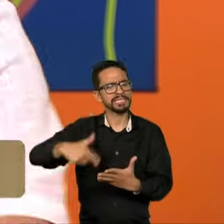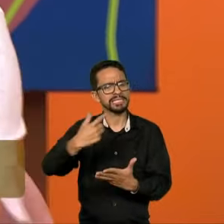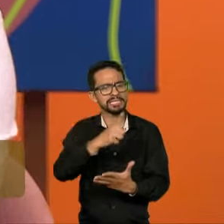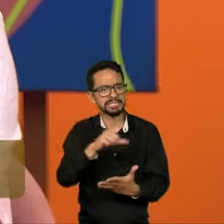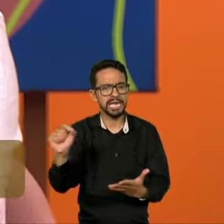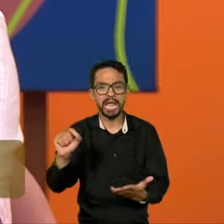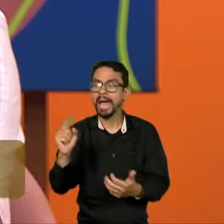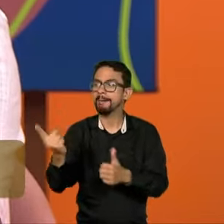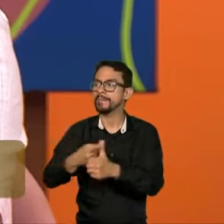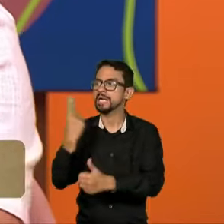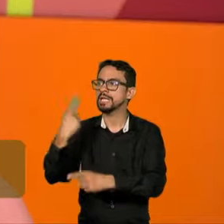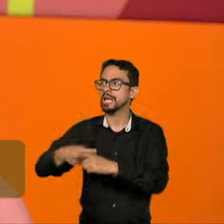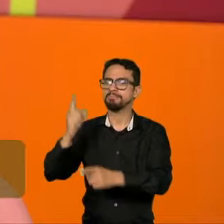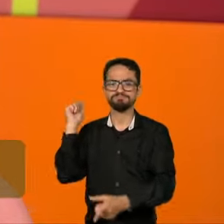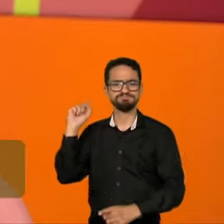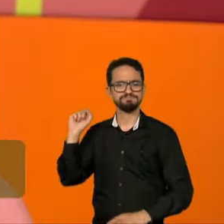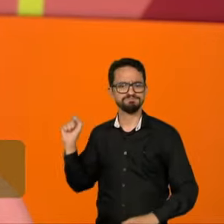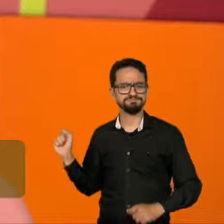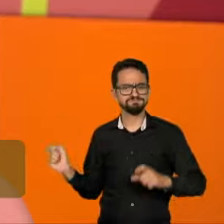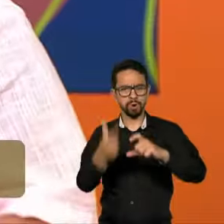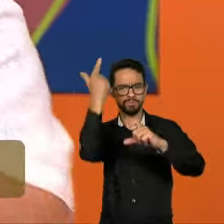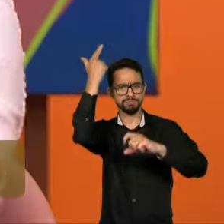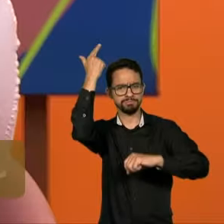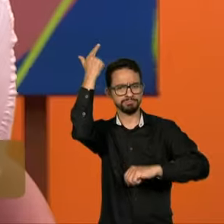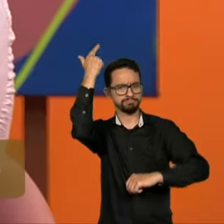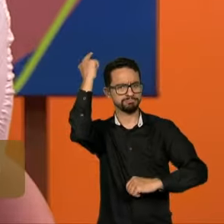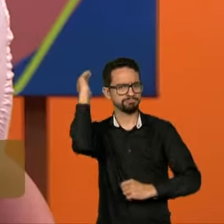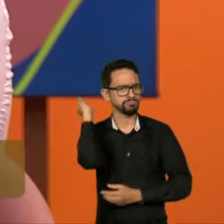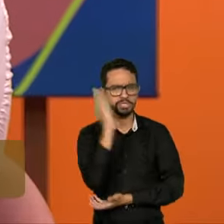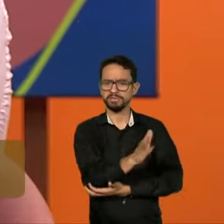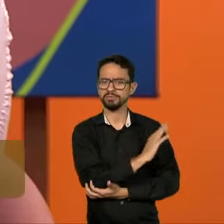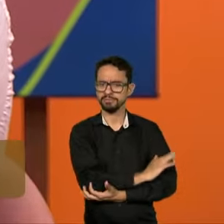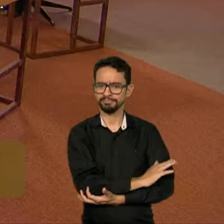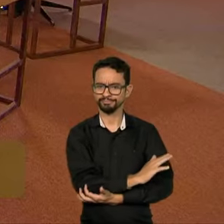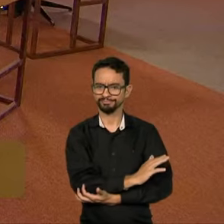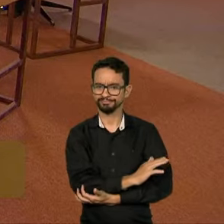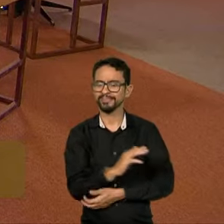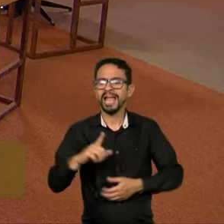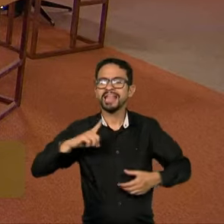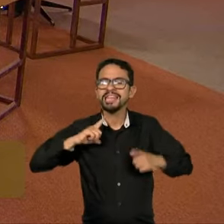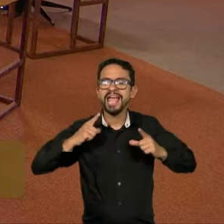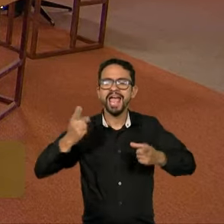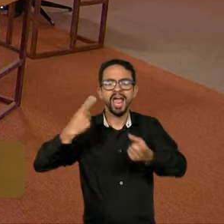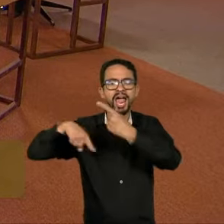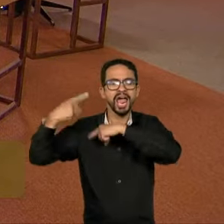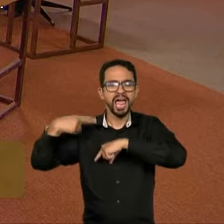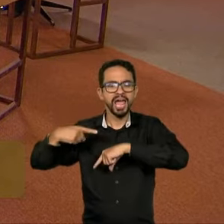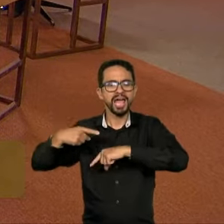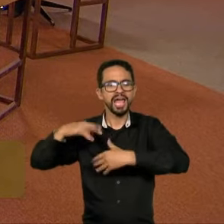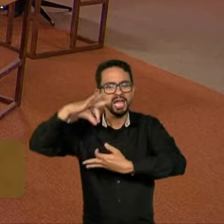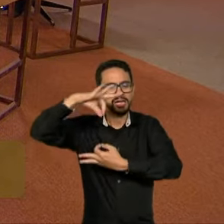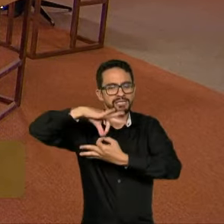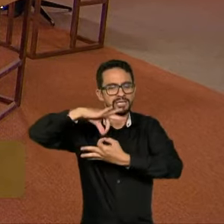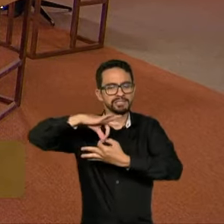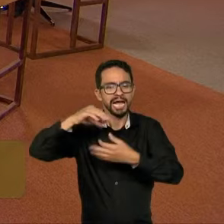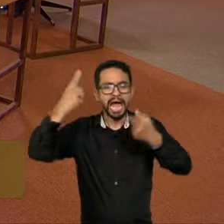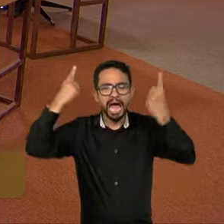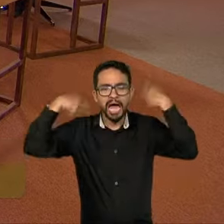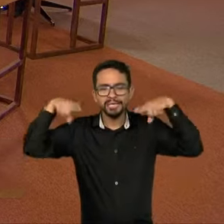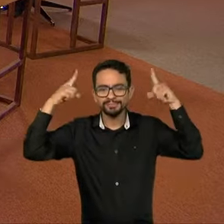A primeira dele já era um golaço. Ariano, eu falei, tá, ainda apresentar para o outro, assim, com essa convicção, né? Vou te mostrar que eu sei que é